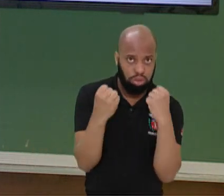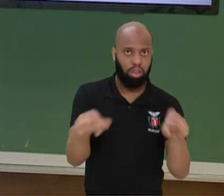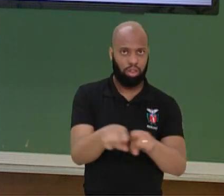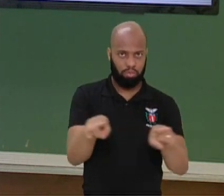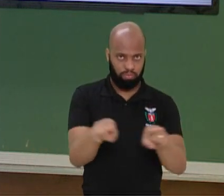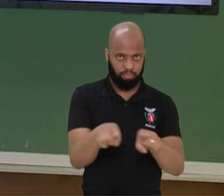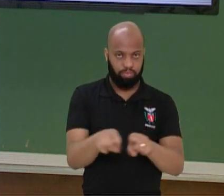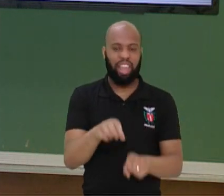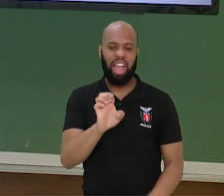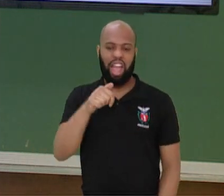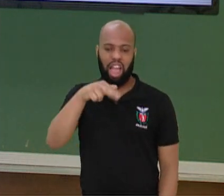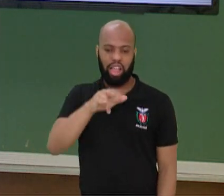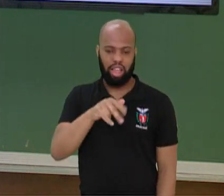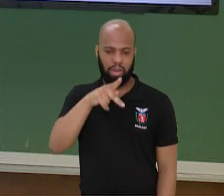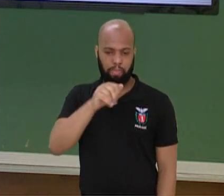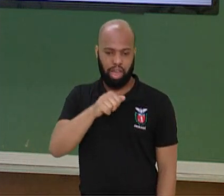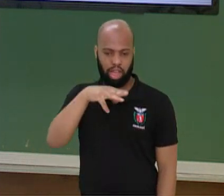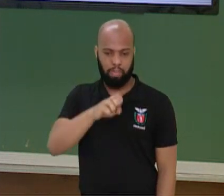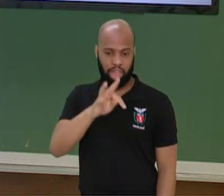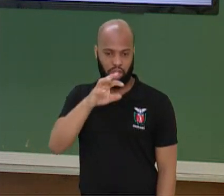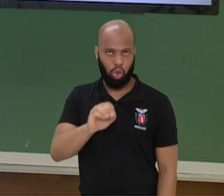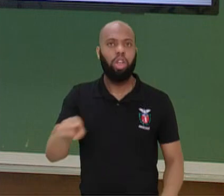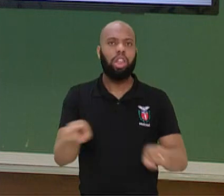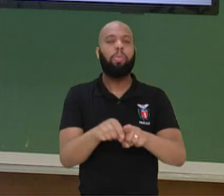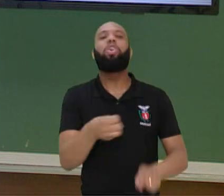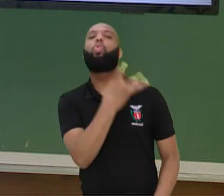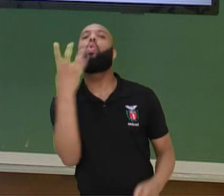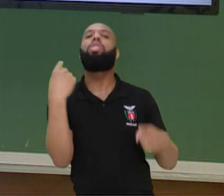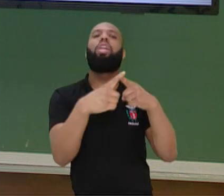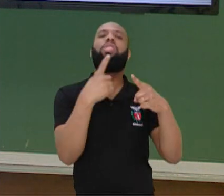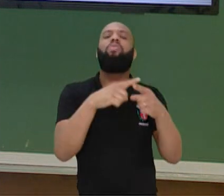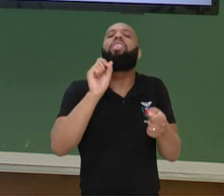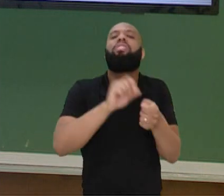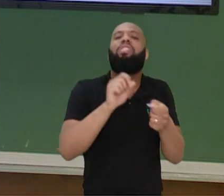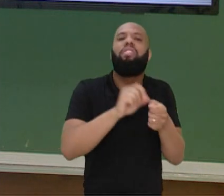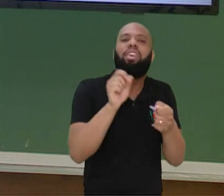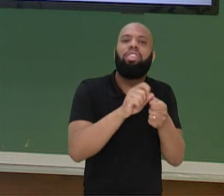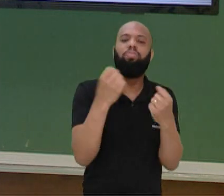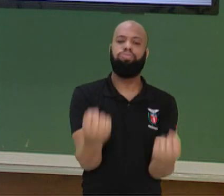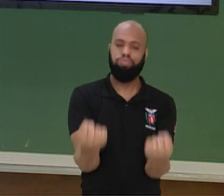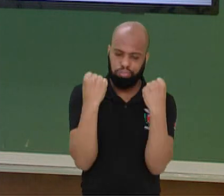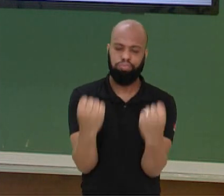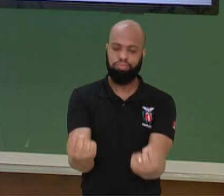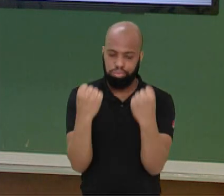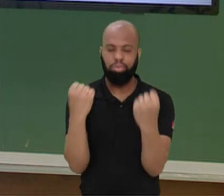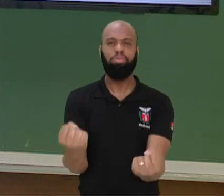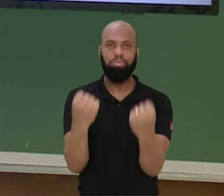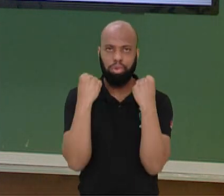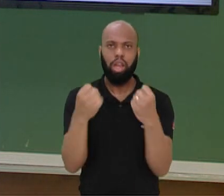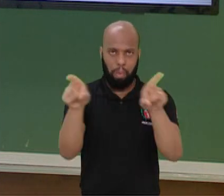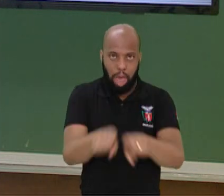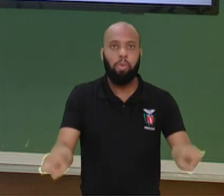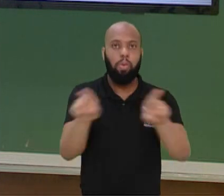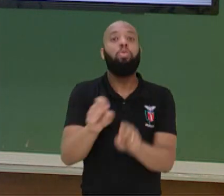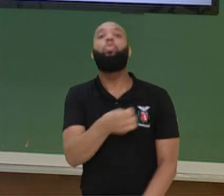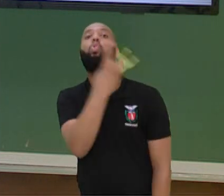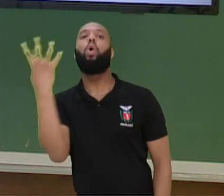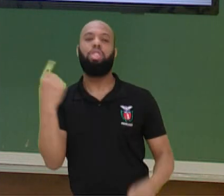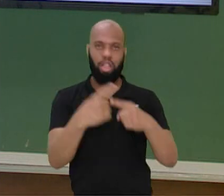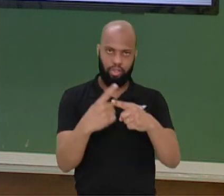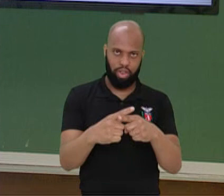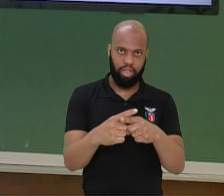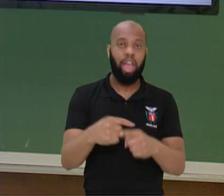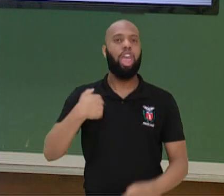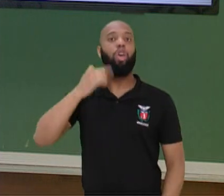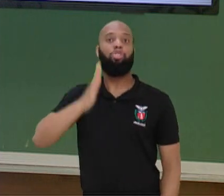dos exercícios. Número de séries. Número de repetições. Só relembrando que já comentamos em